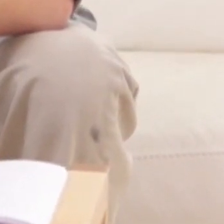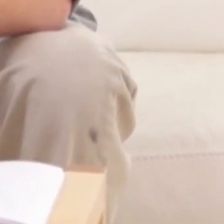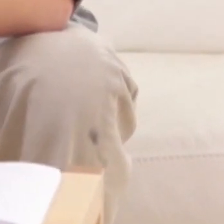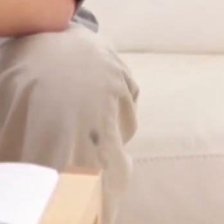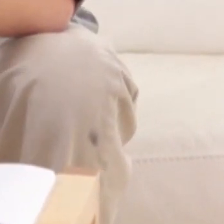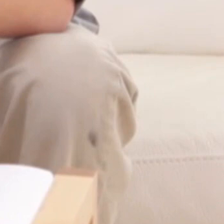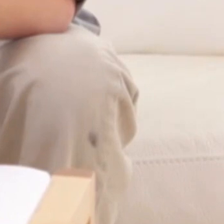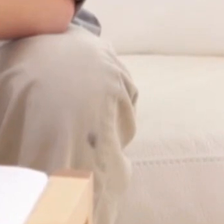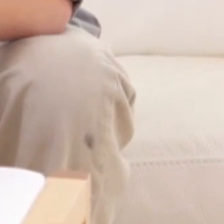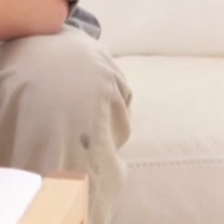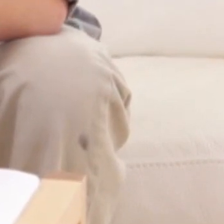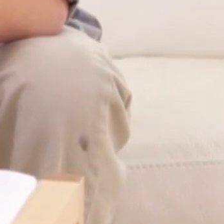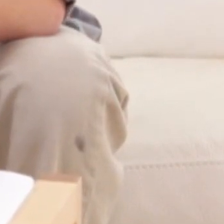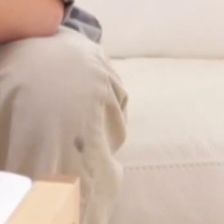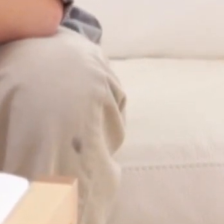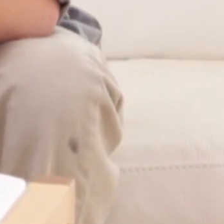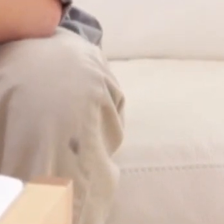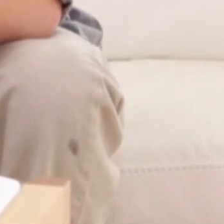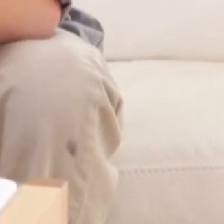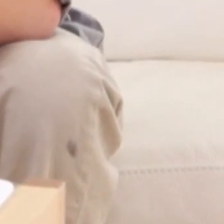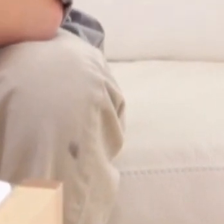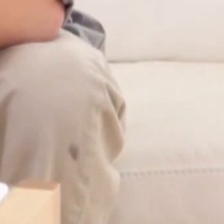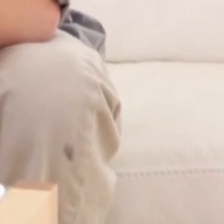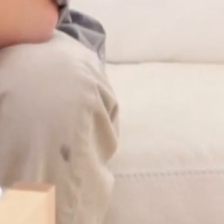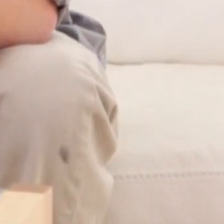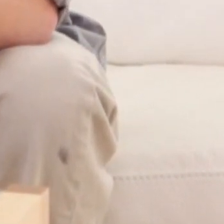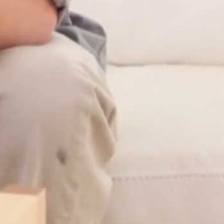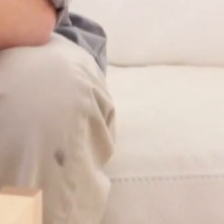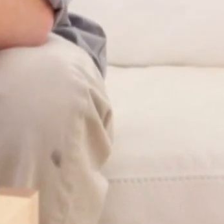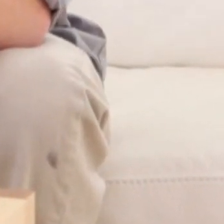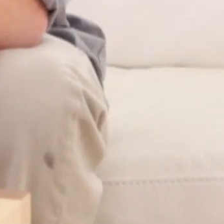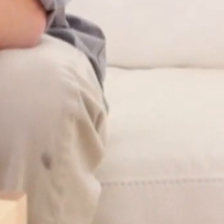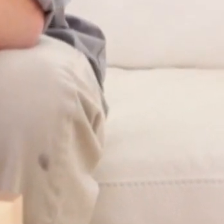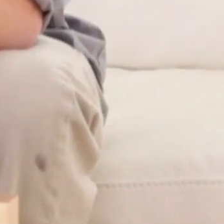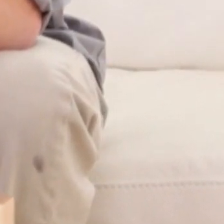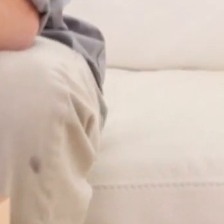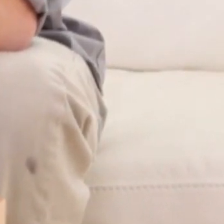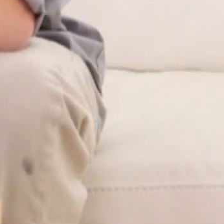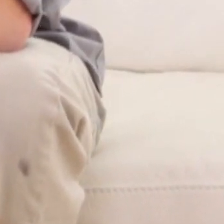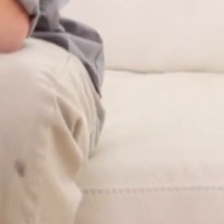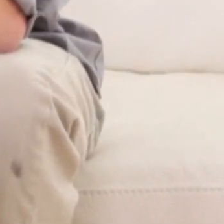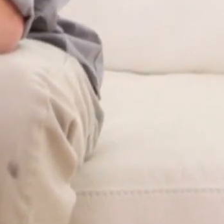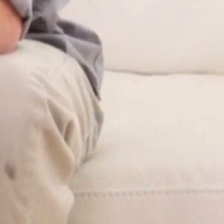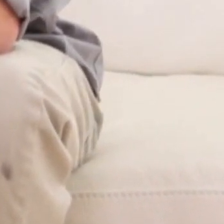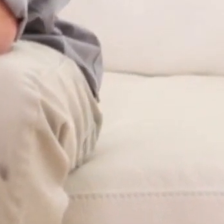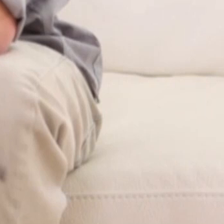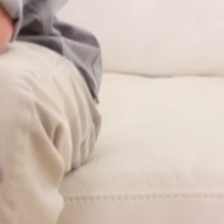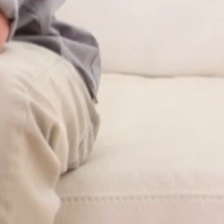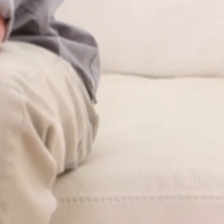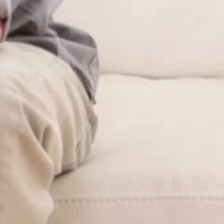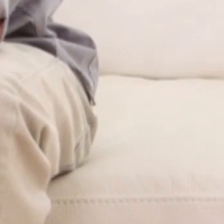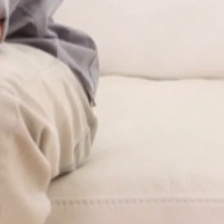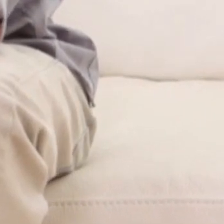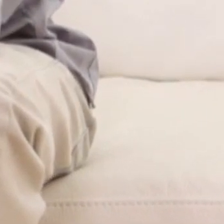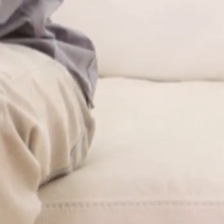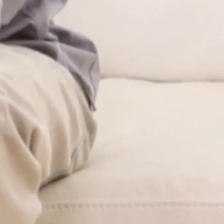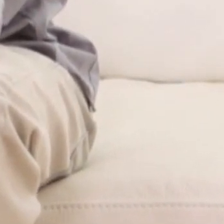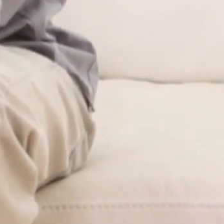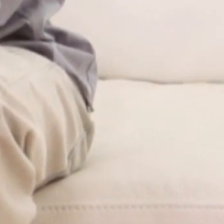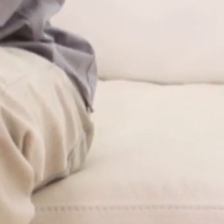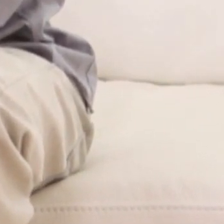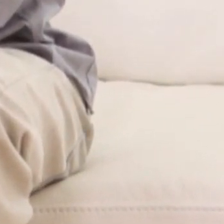pela utilização do próprio plano. E nós precisamos estar bastante ciente nisso também. O plano aumenta por procura. Se um